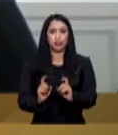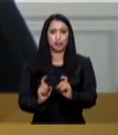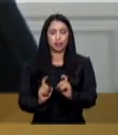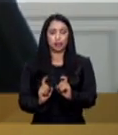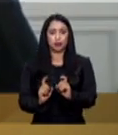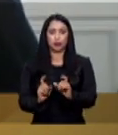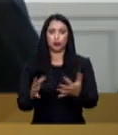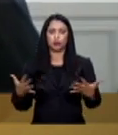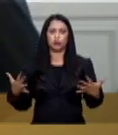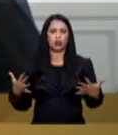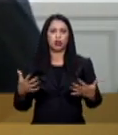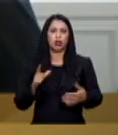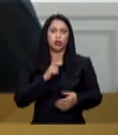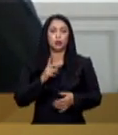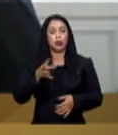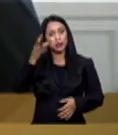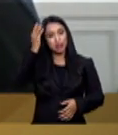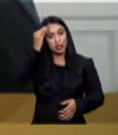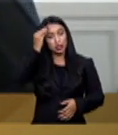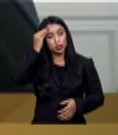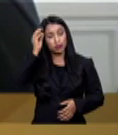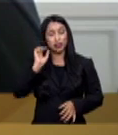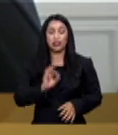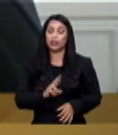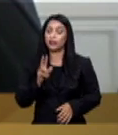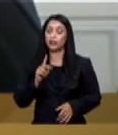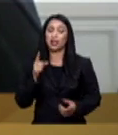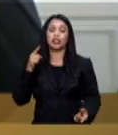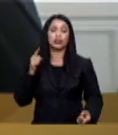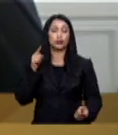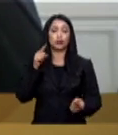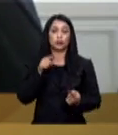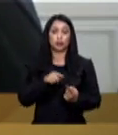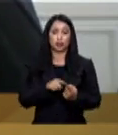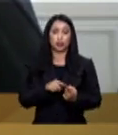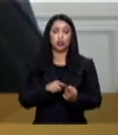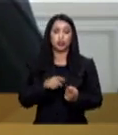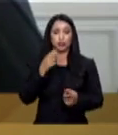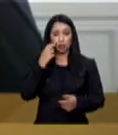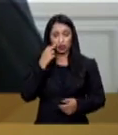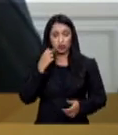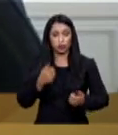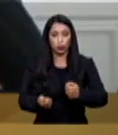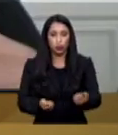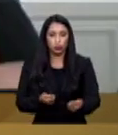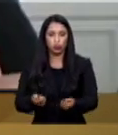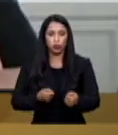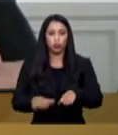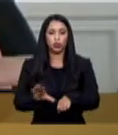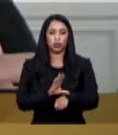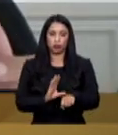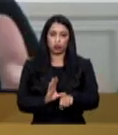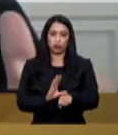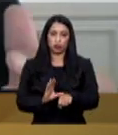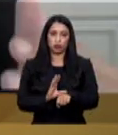Não se confunda, ao meu ver, com o processo objetivo de controle de constitucionalidade. Por